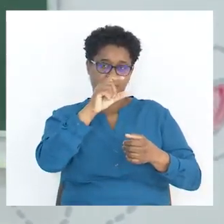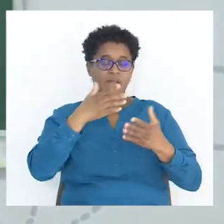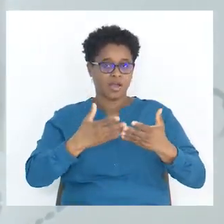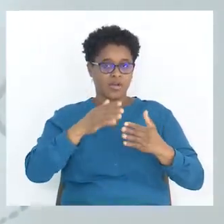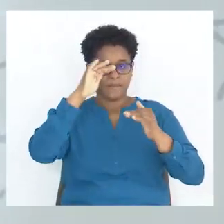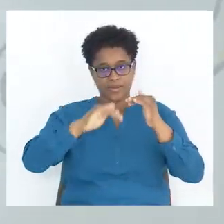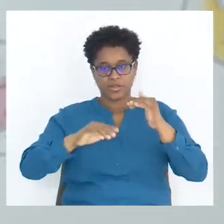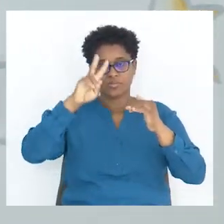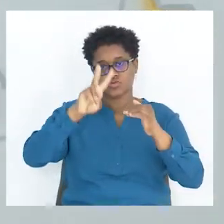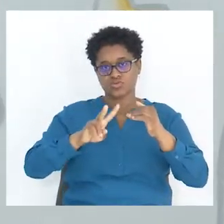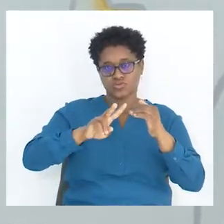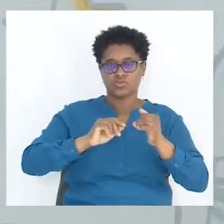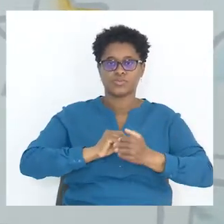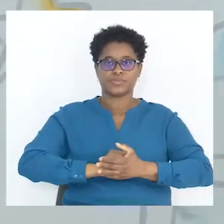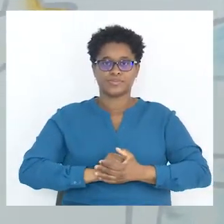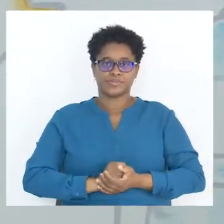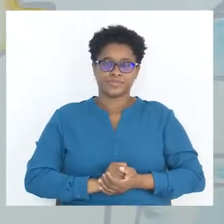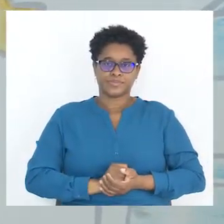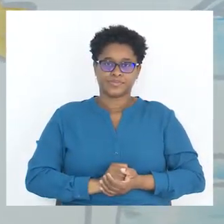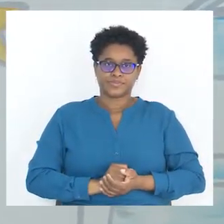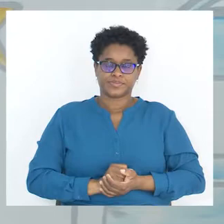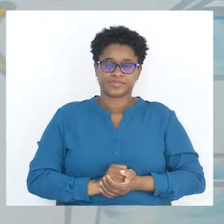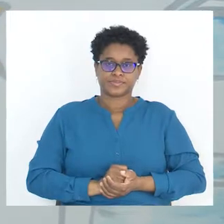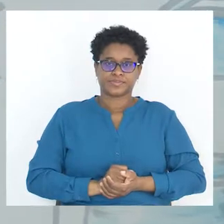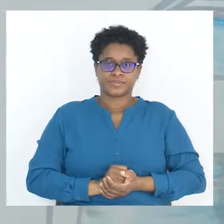para o segundo parágrafo.